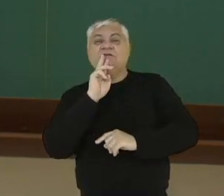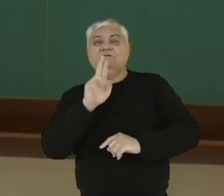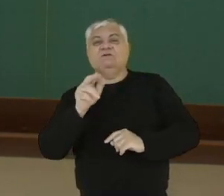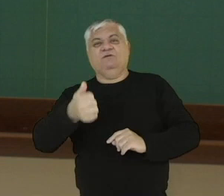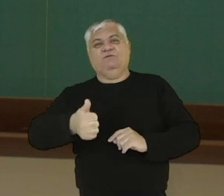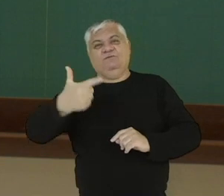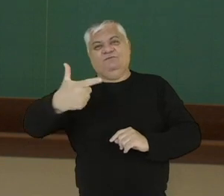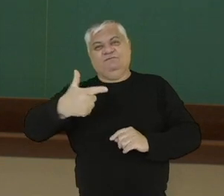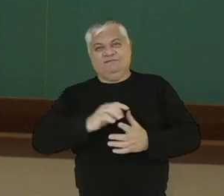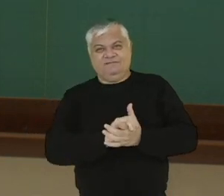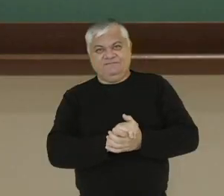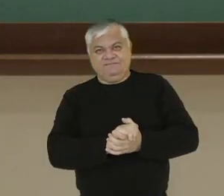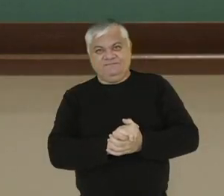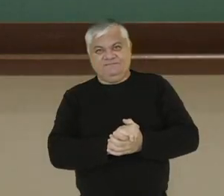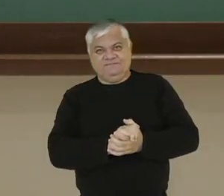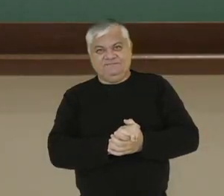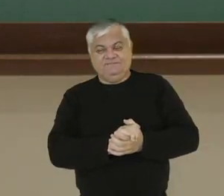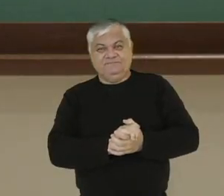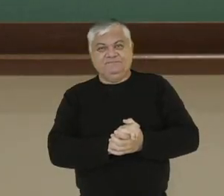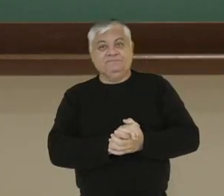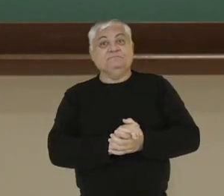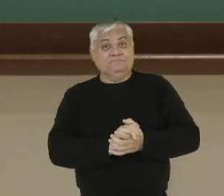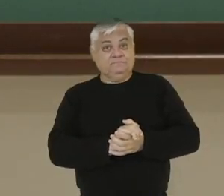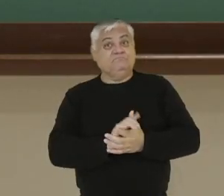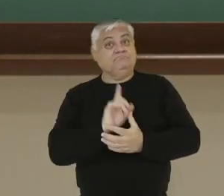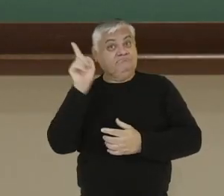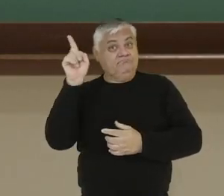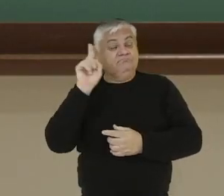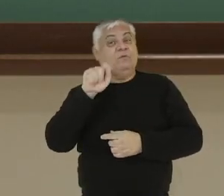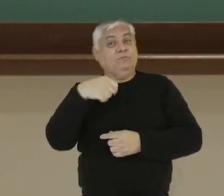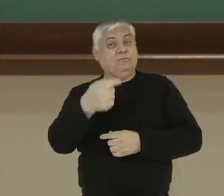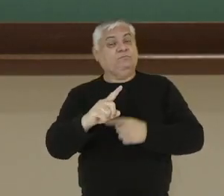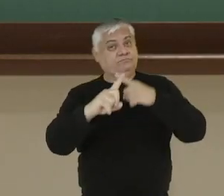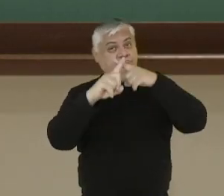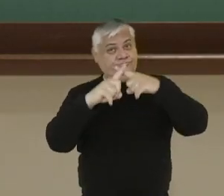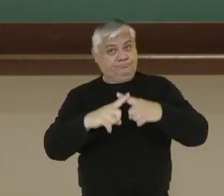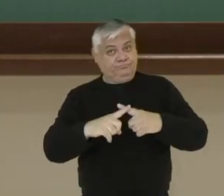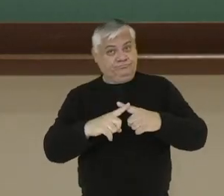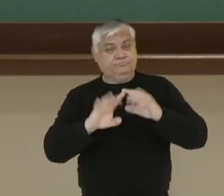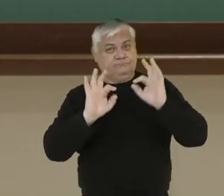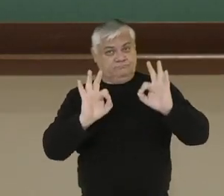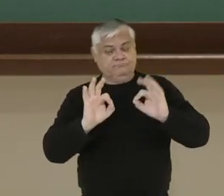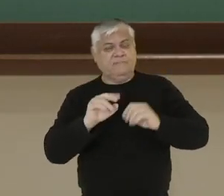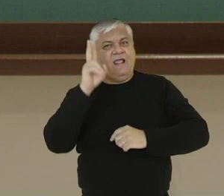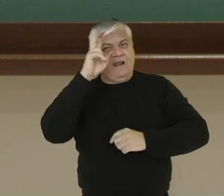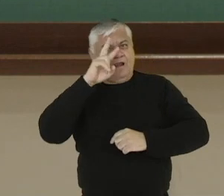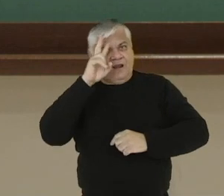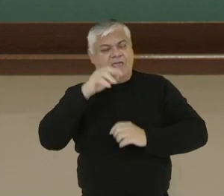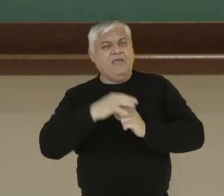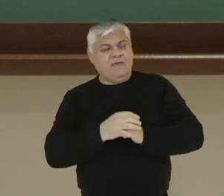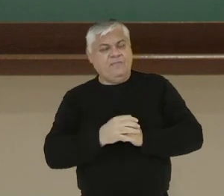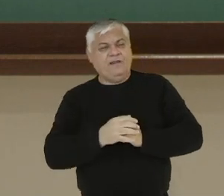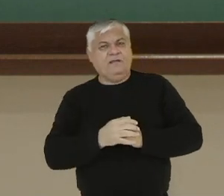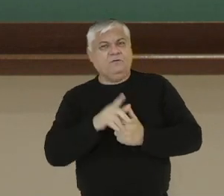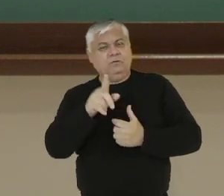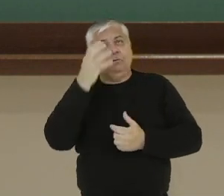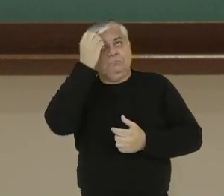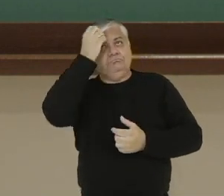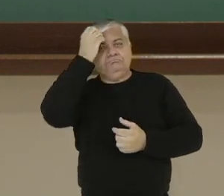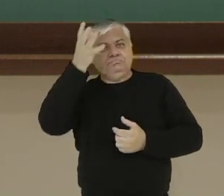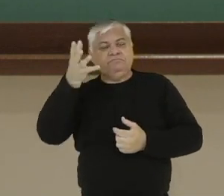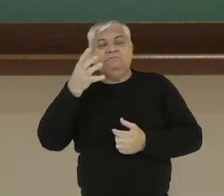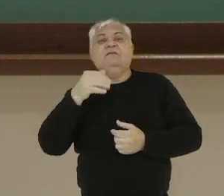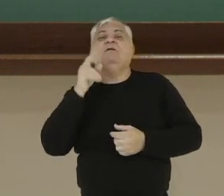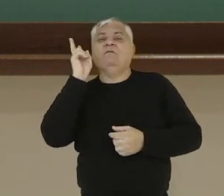dá 12. Aqui, eu apliquei o princípio multiplicativo. Se você se lembra, ou se você não se lembra, vamos